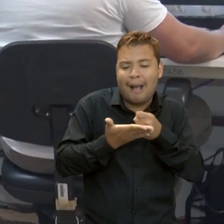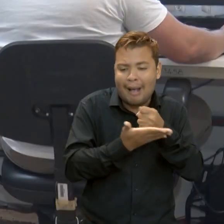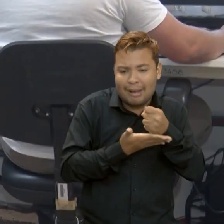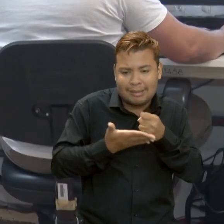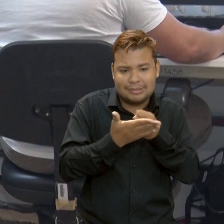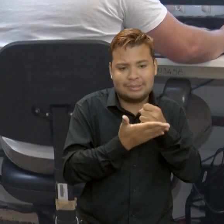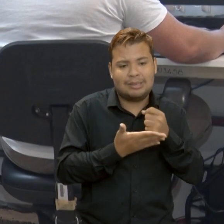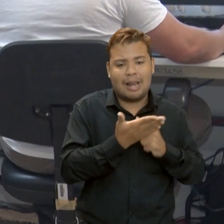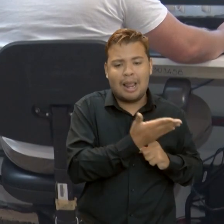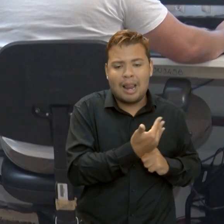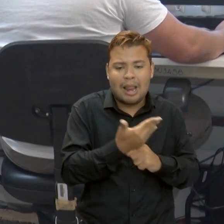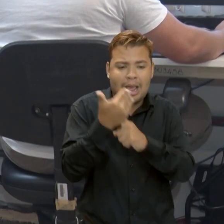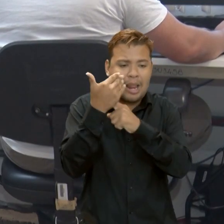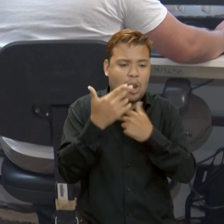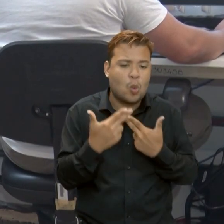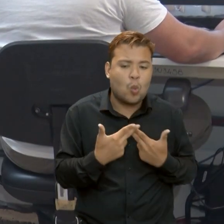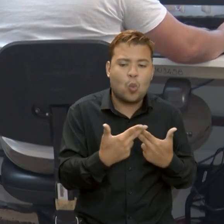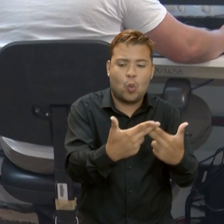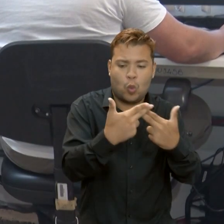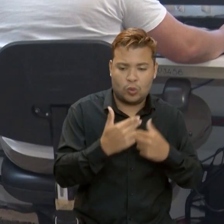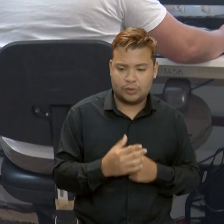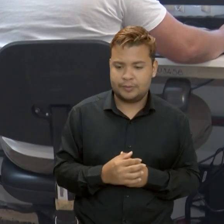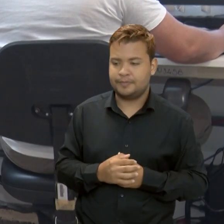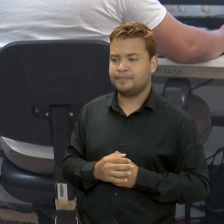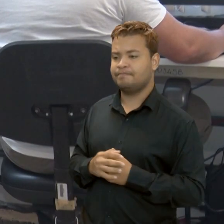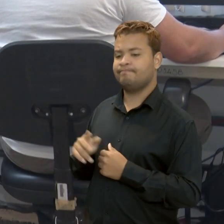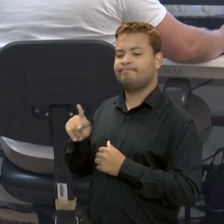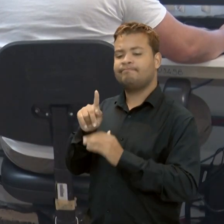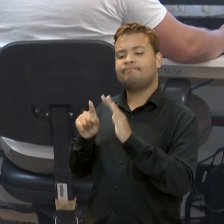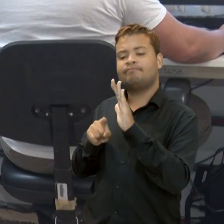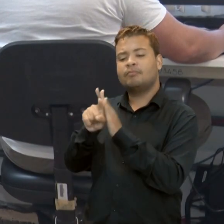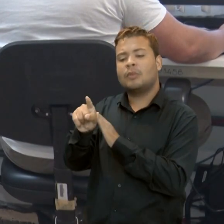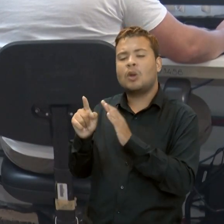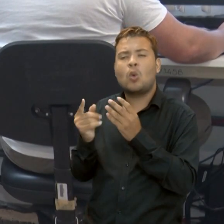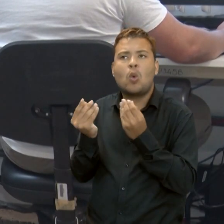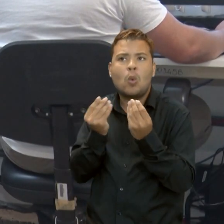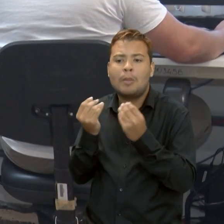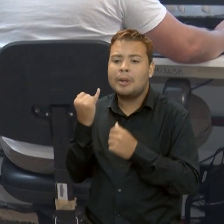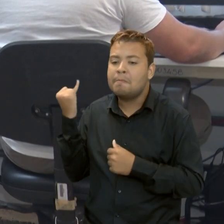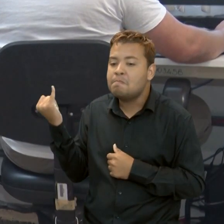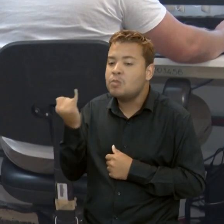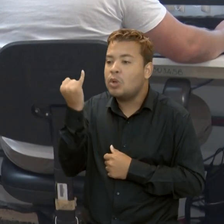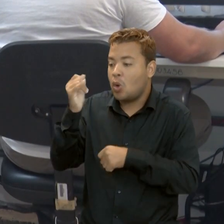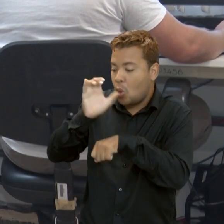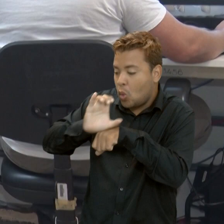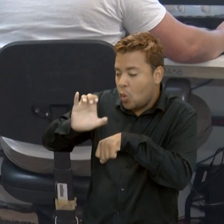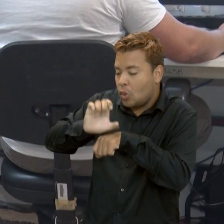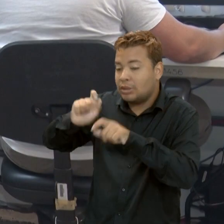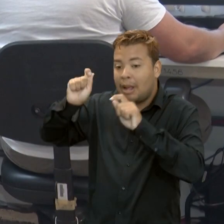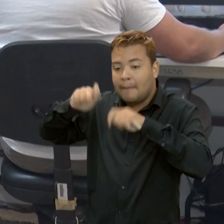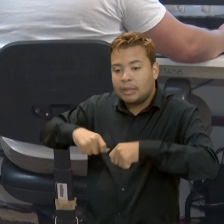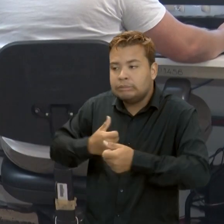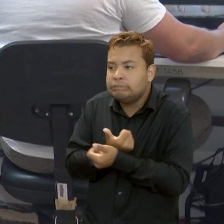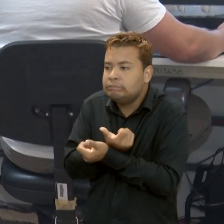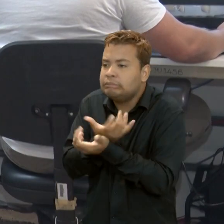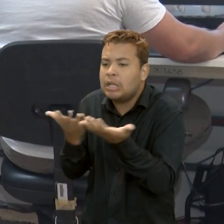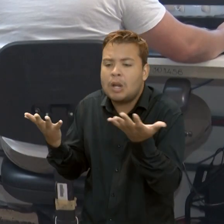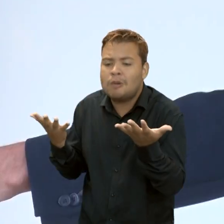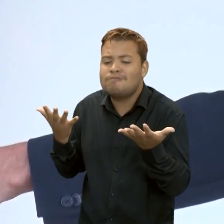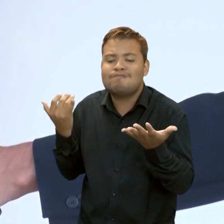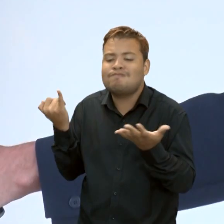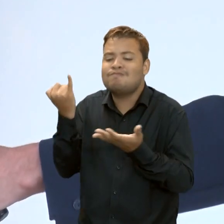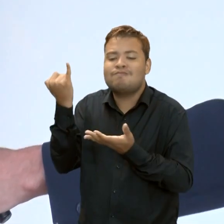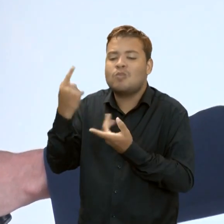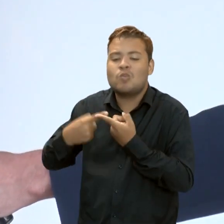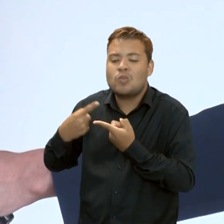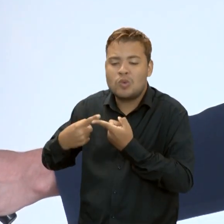ferramentas e professora Qual que é a importância de se promover cursos de capacitação como esse em termos de importância